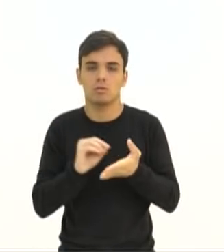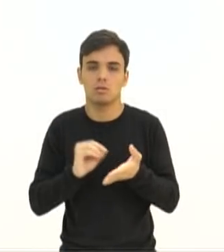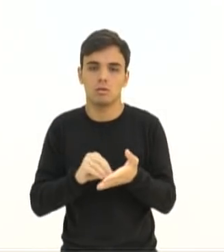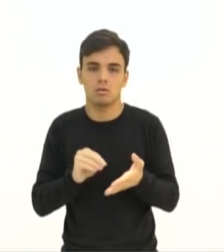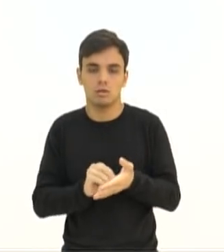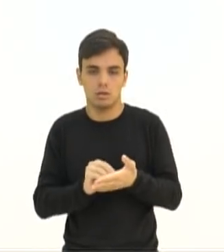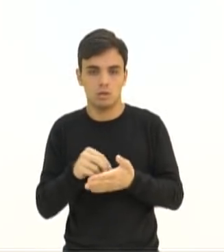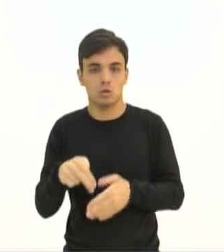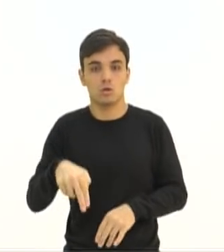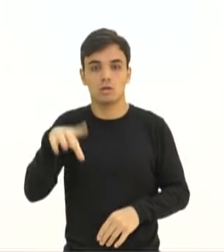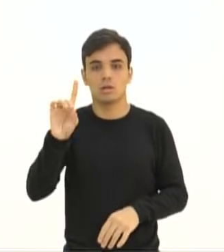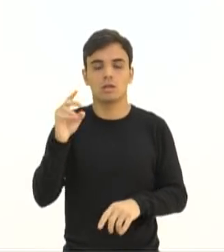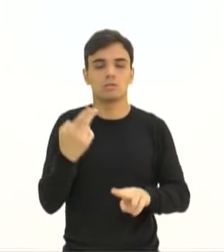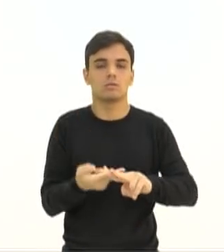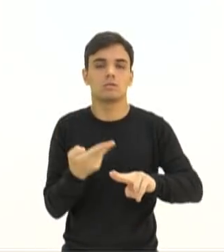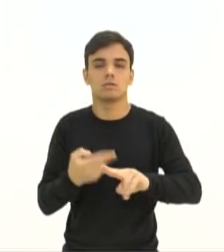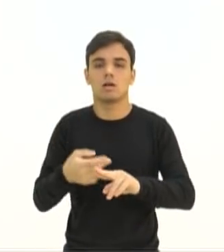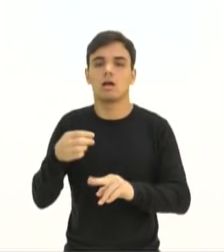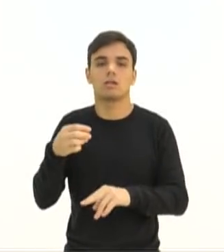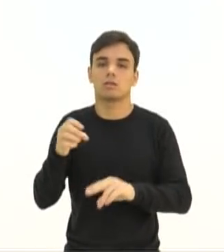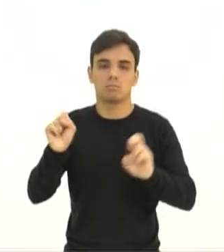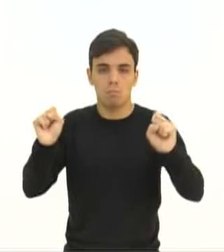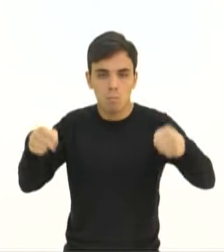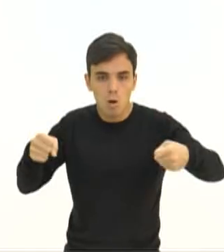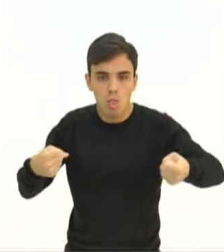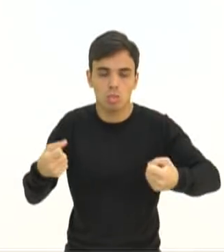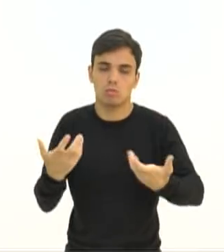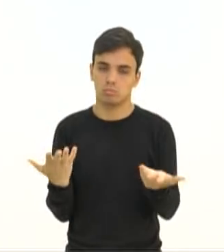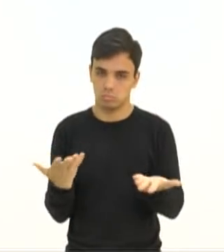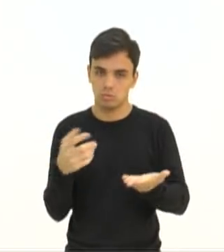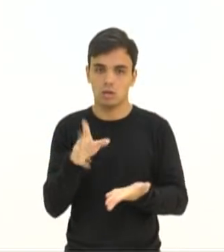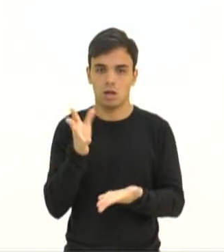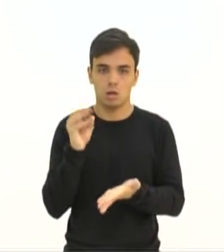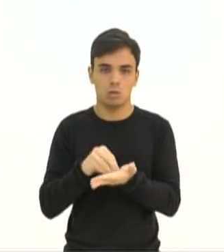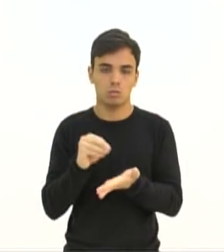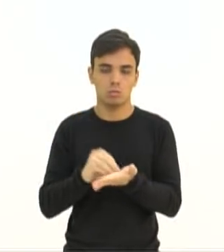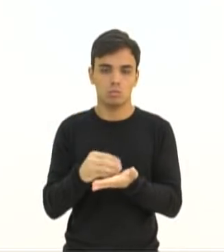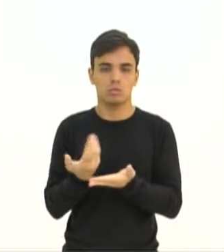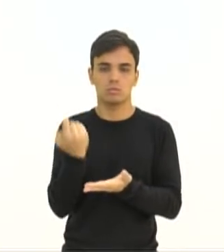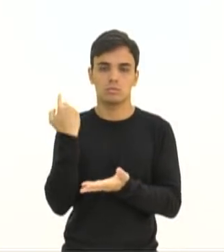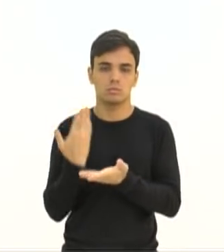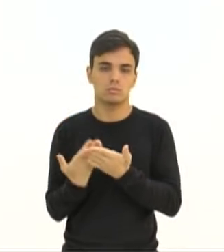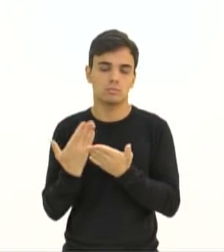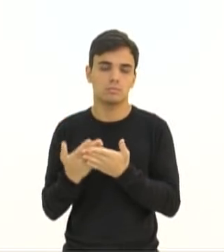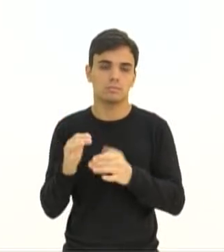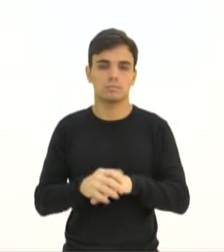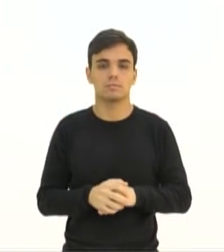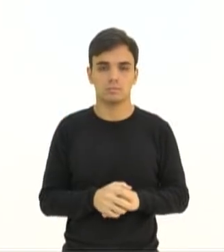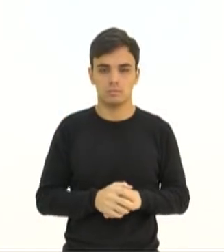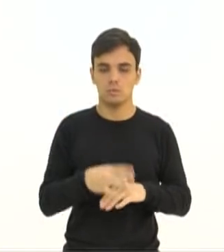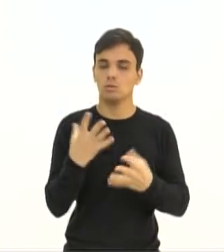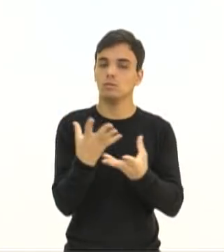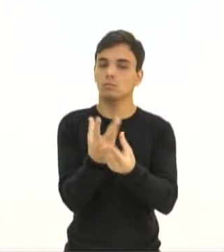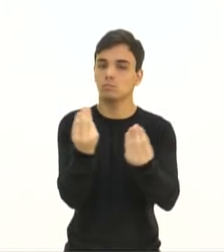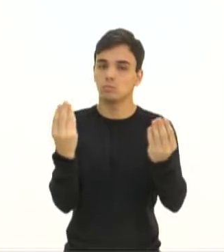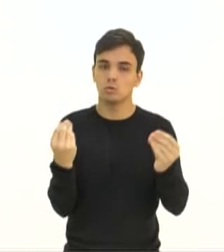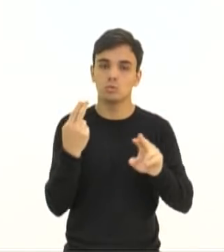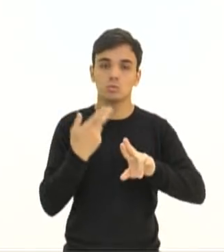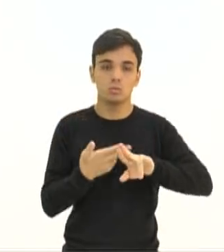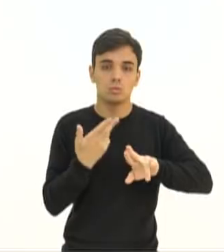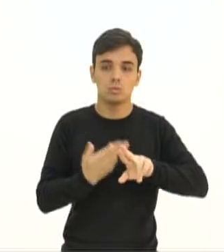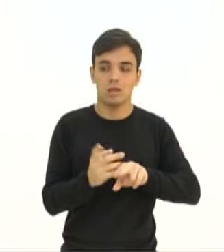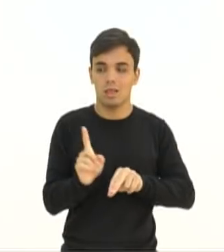das motos. Lembram lá que a gente falou numa das nossas aulas, quando falamos do transporte no Nordeste? Muito utilizado também